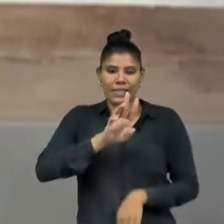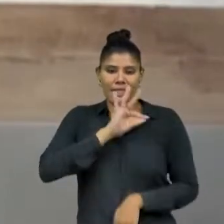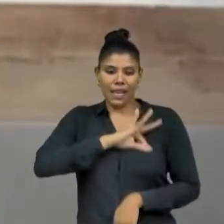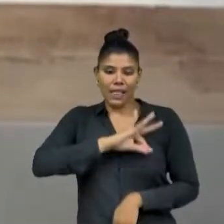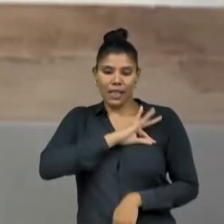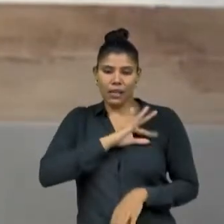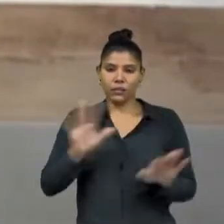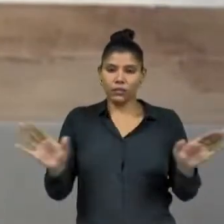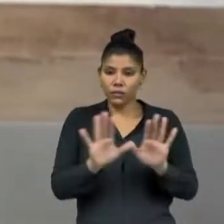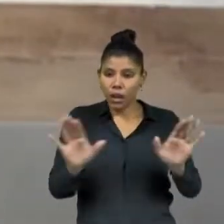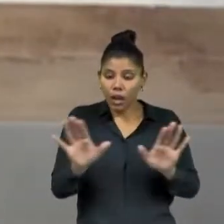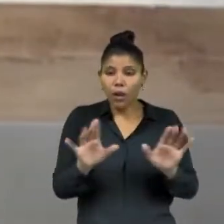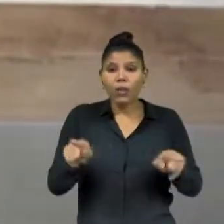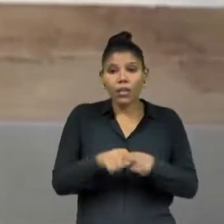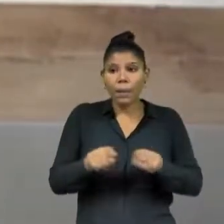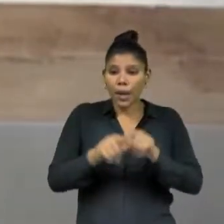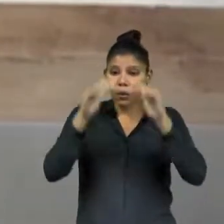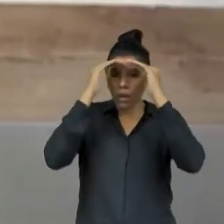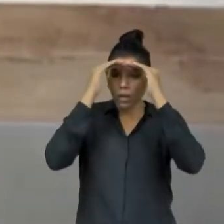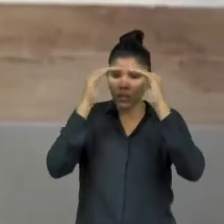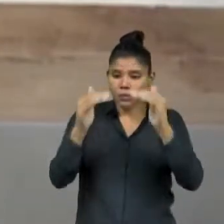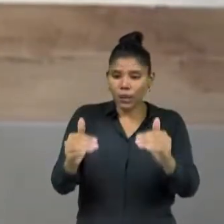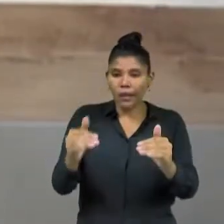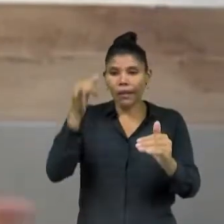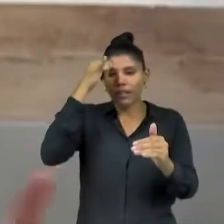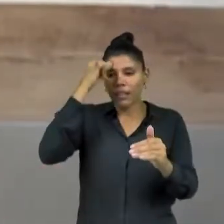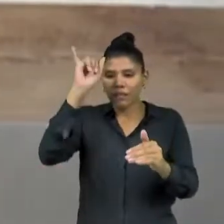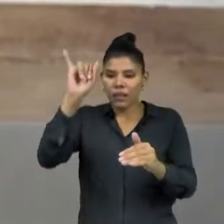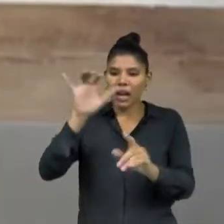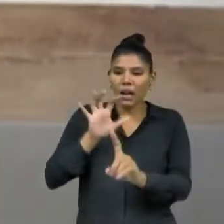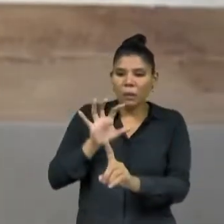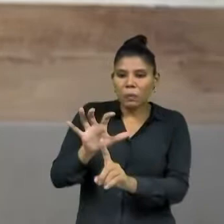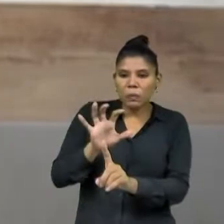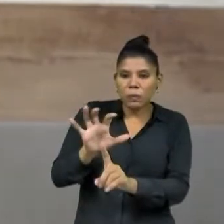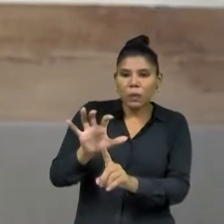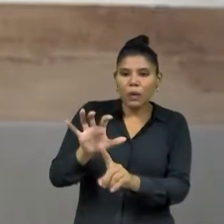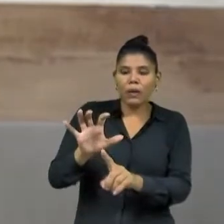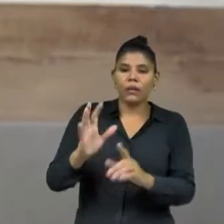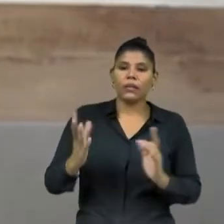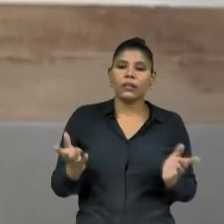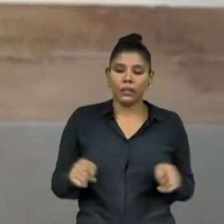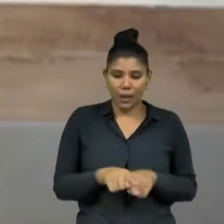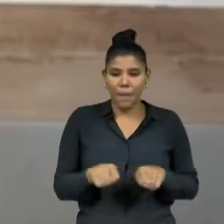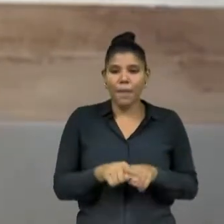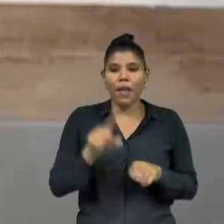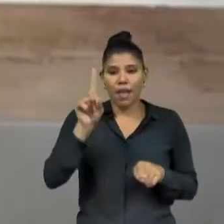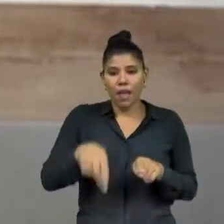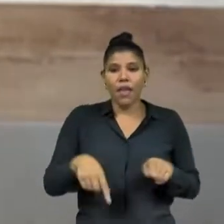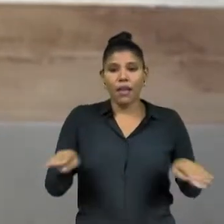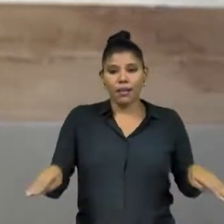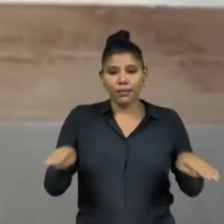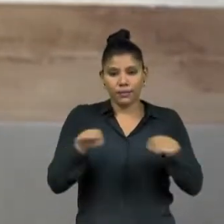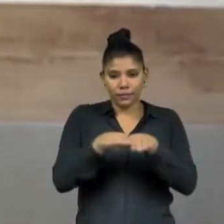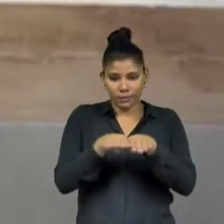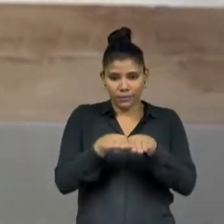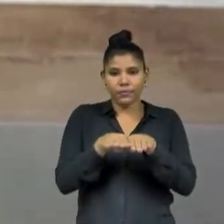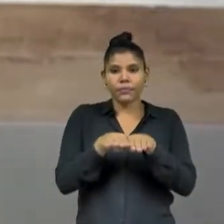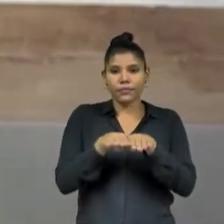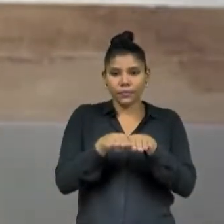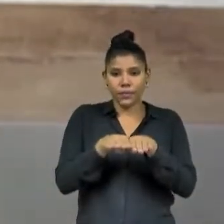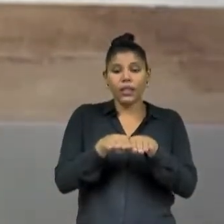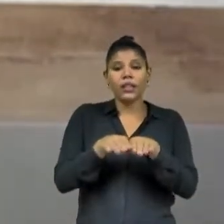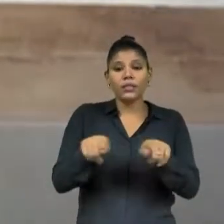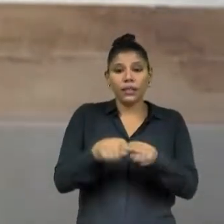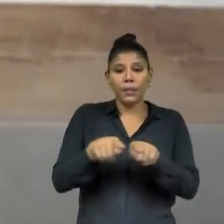no exercício da profissão, no exercício do trabalho, também está relacionada à prevenção e à punição dos casos